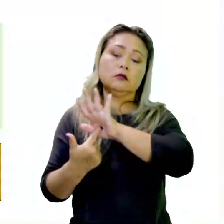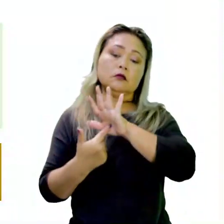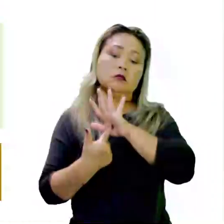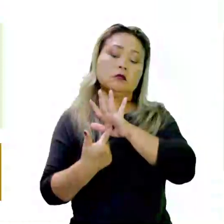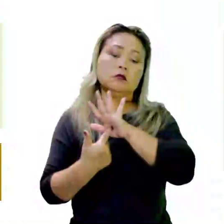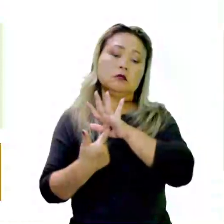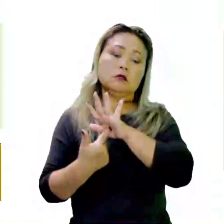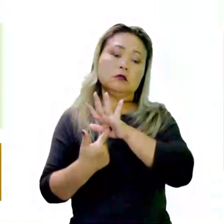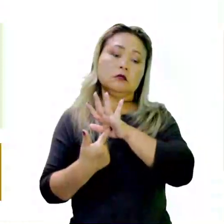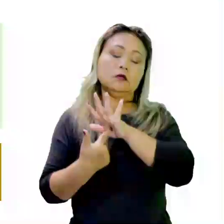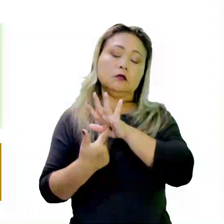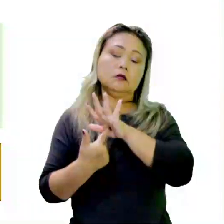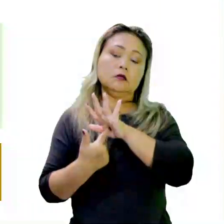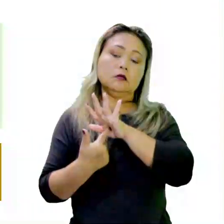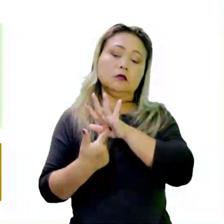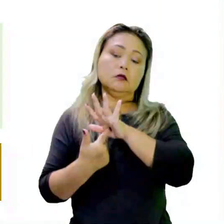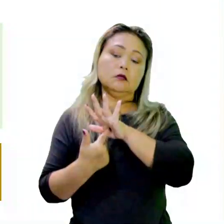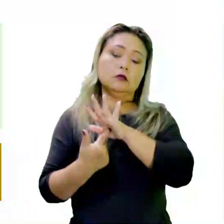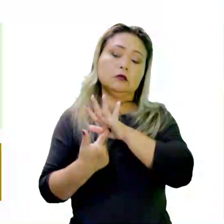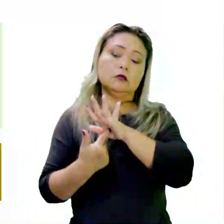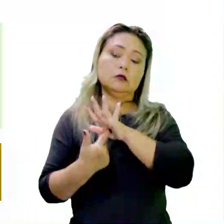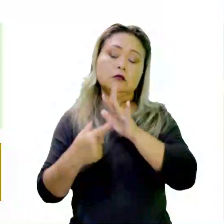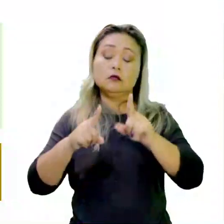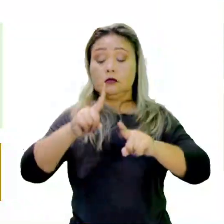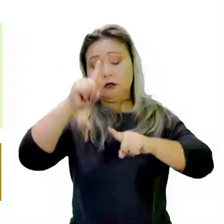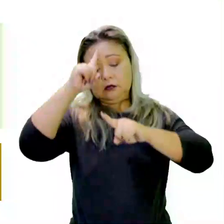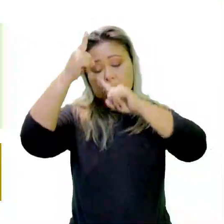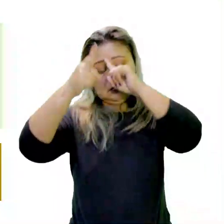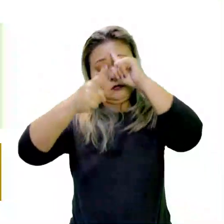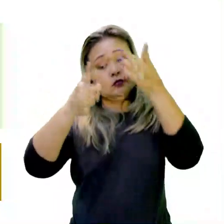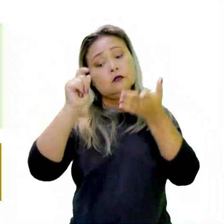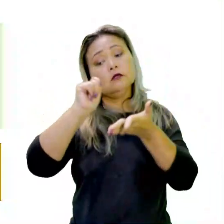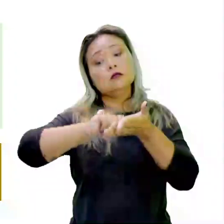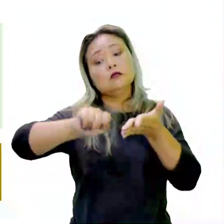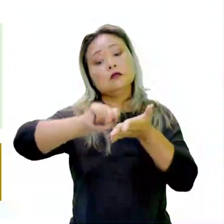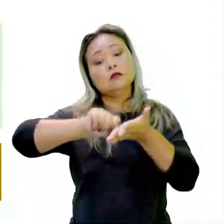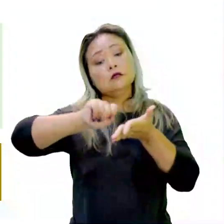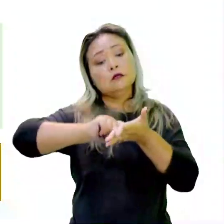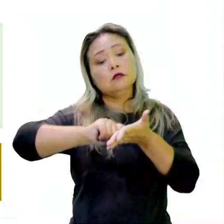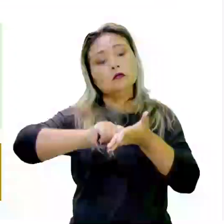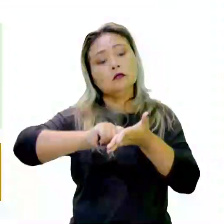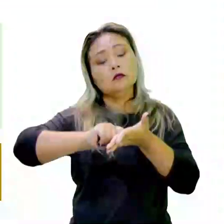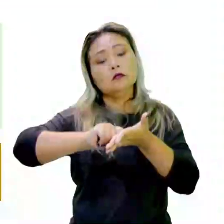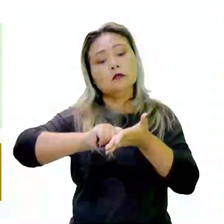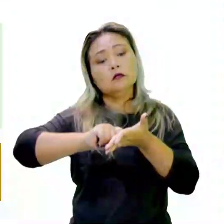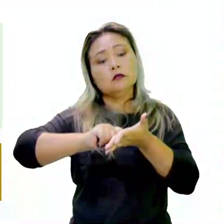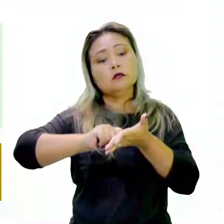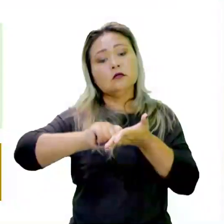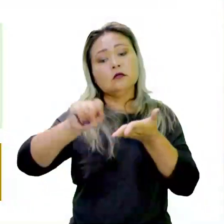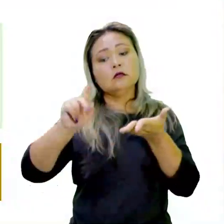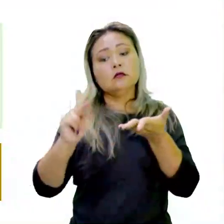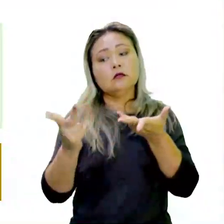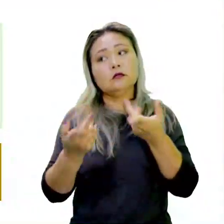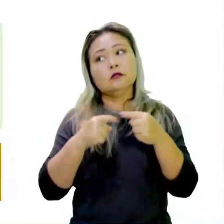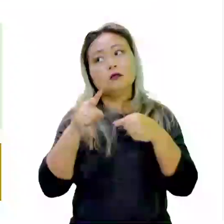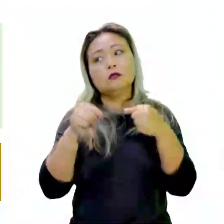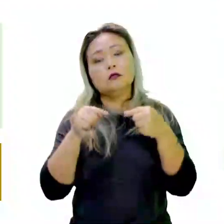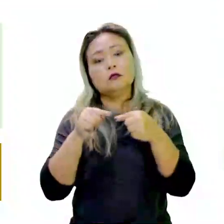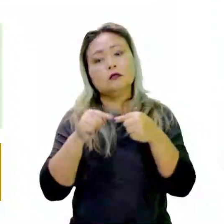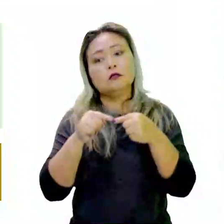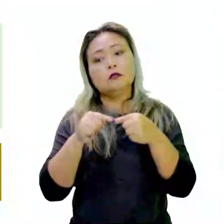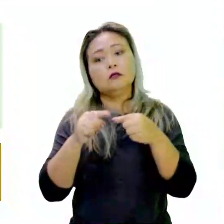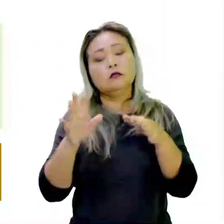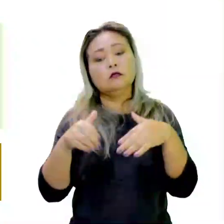demonstrando as suas criações, as suas composições. E a habilidade com o instrumento E as suas musical. habilidades com